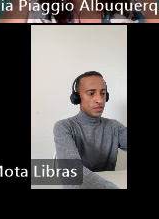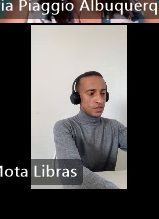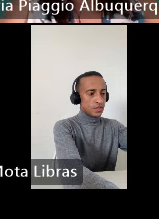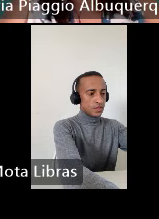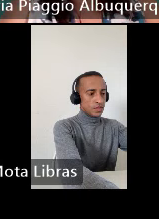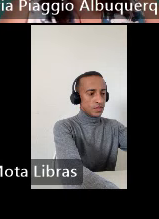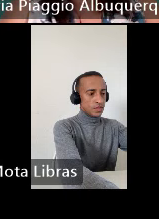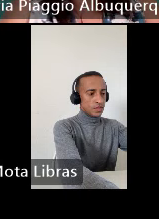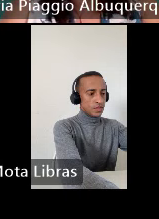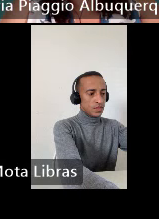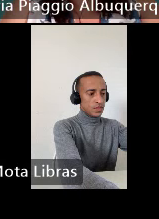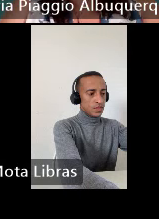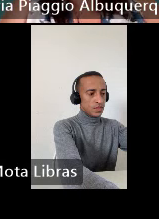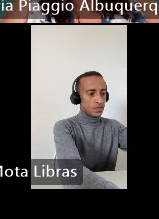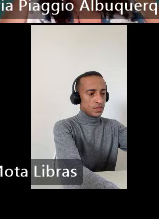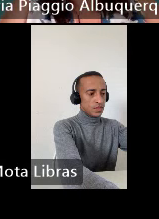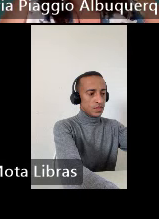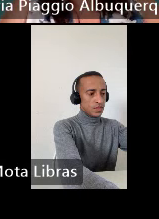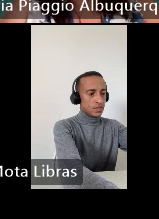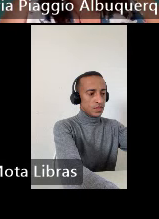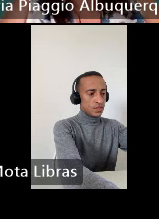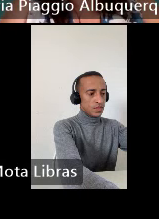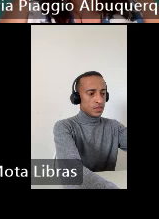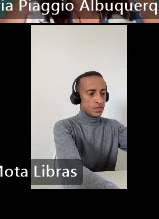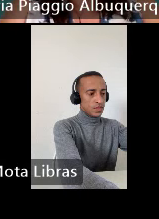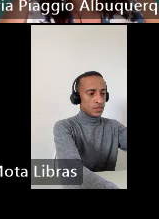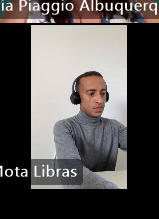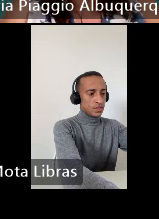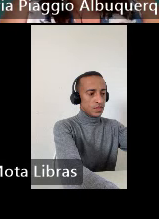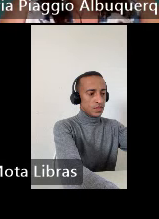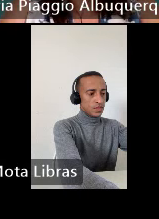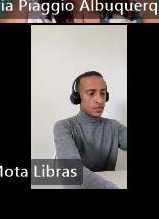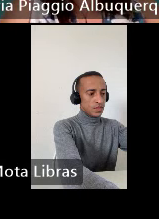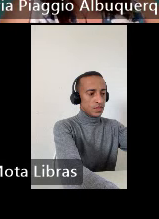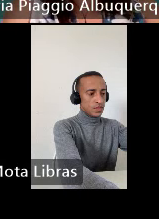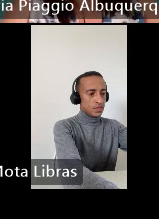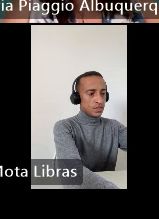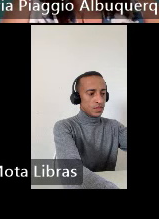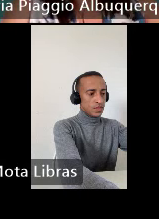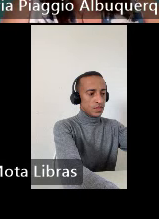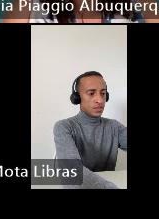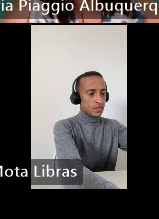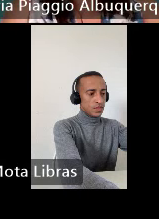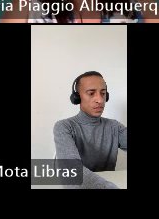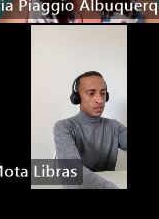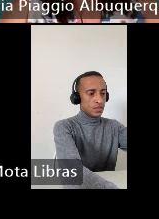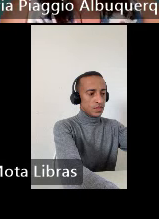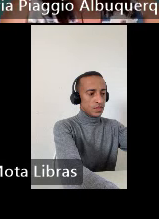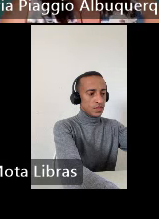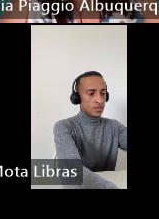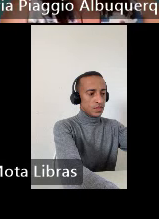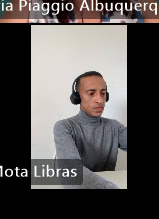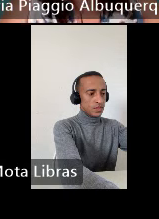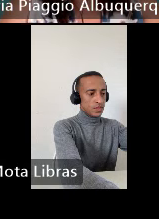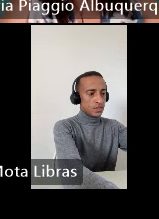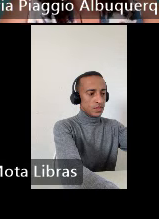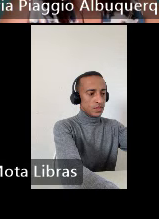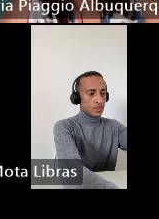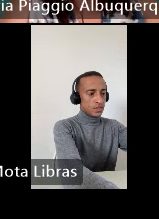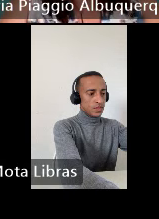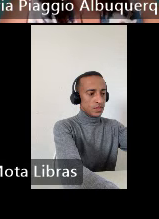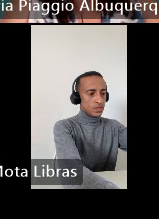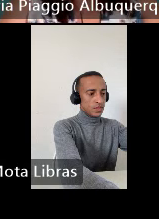decisão tão envolvidos eh e aí eh a gente tem alguns passos né paraa gente